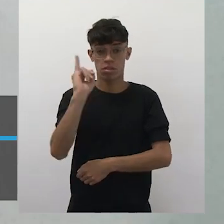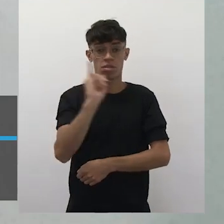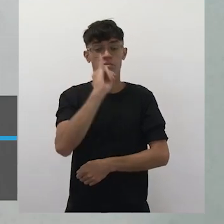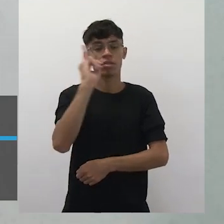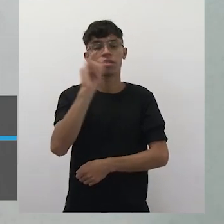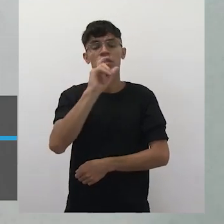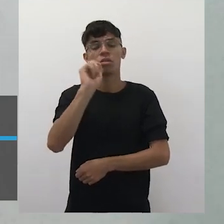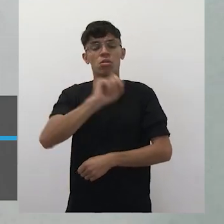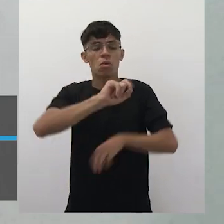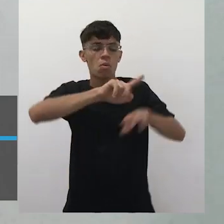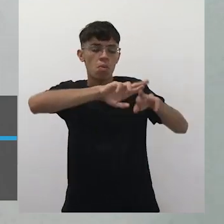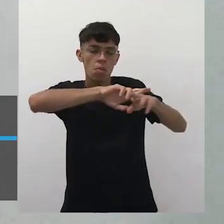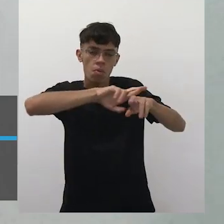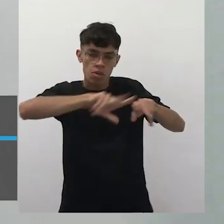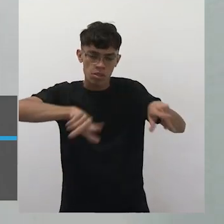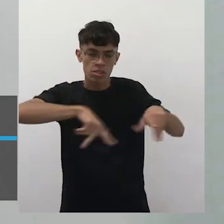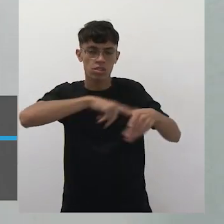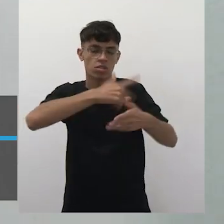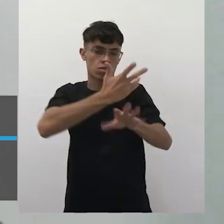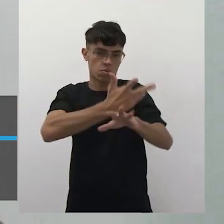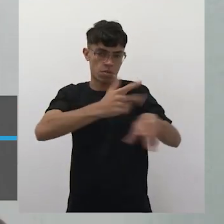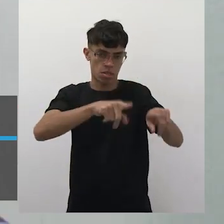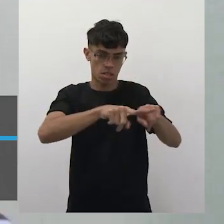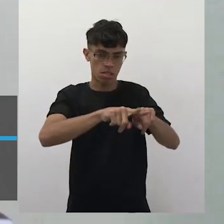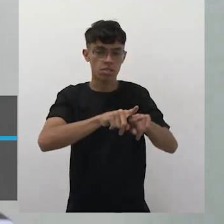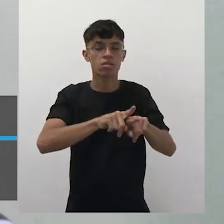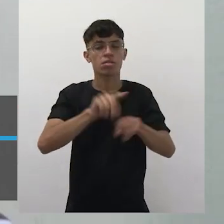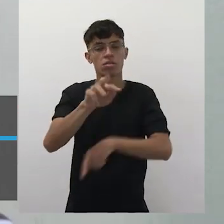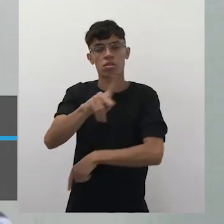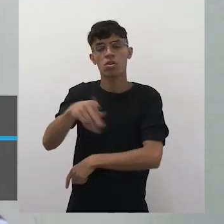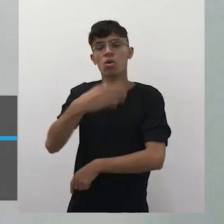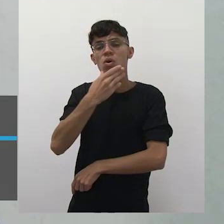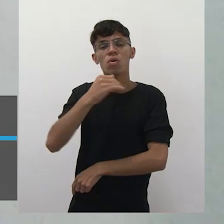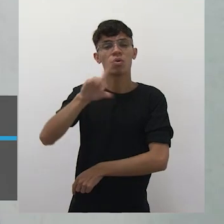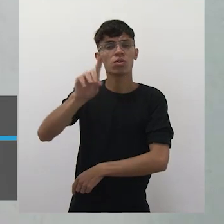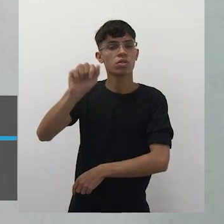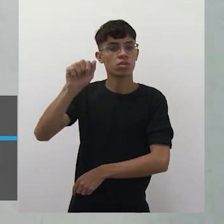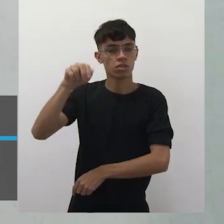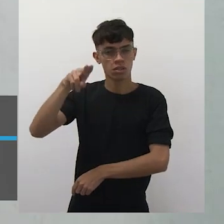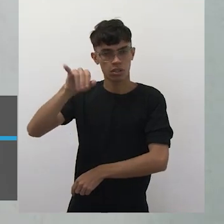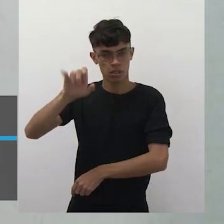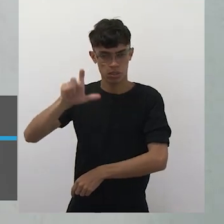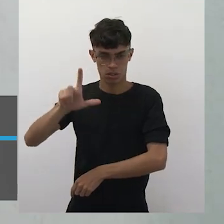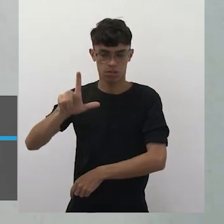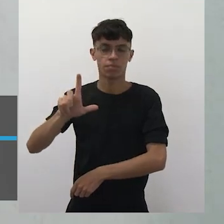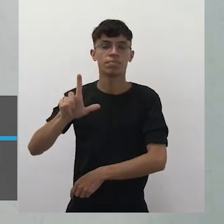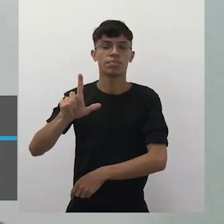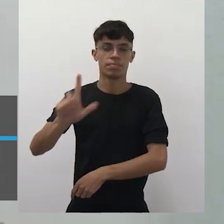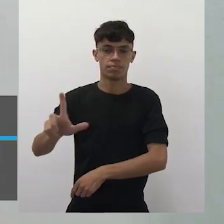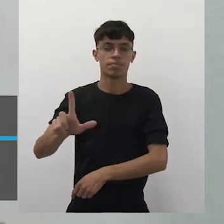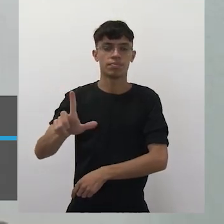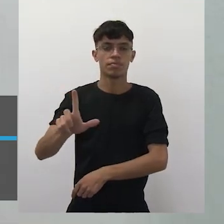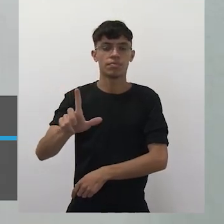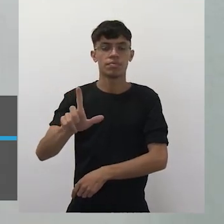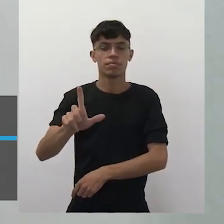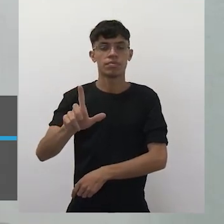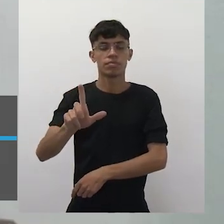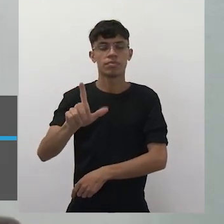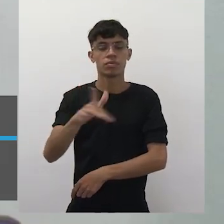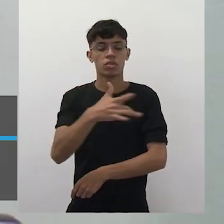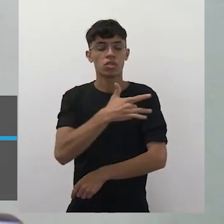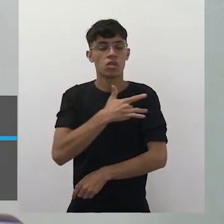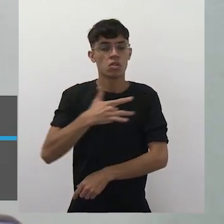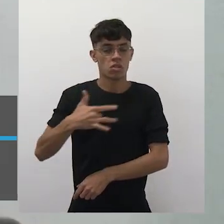na interdisciplinaridade. Professor Daniel, alimentação paleolítica